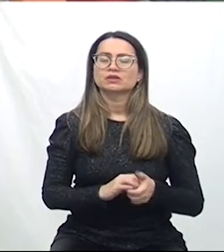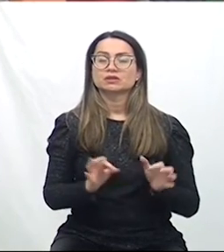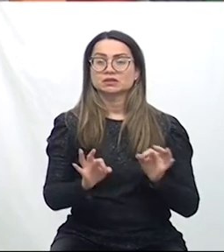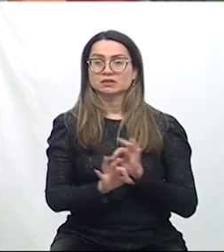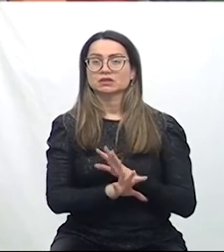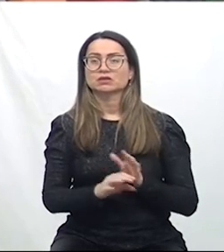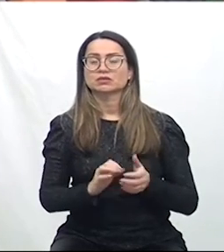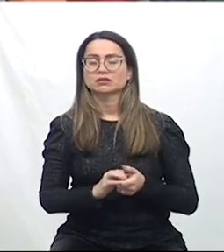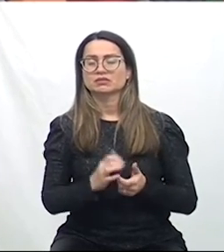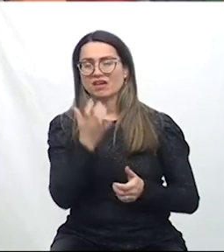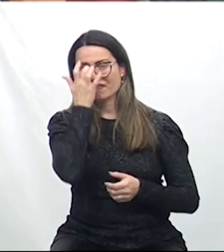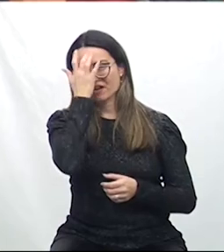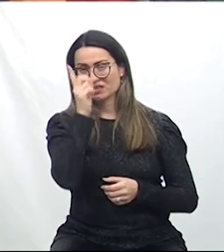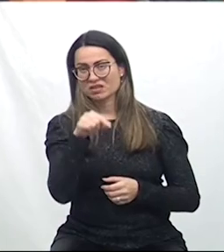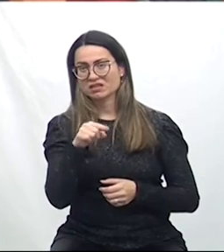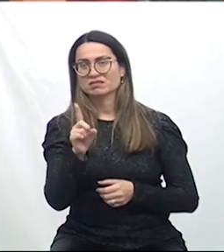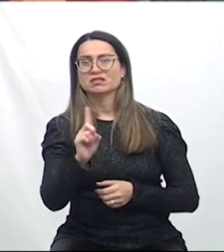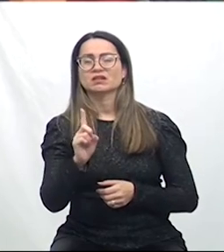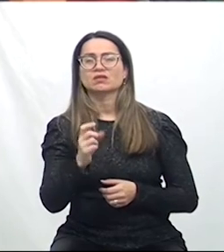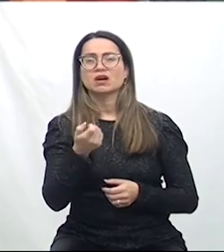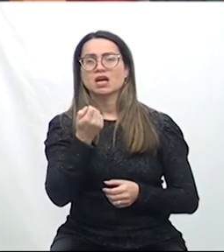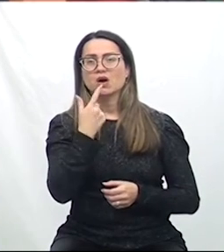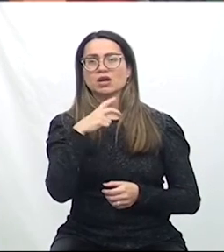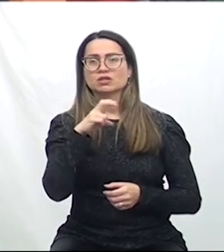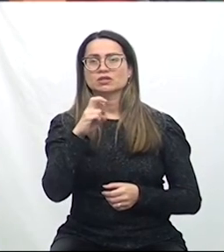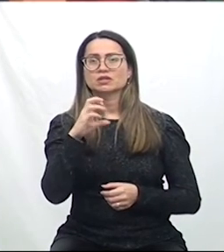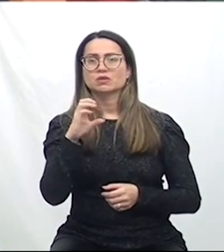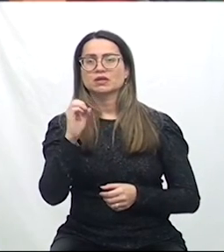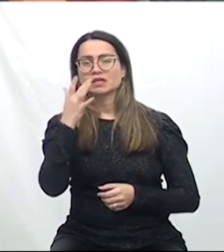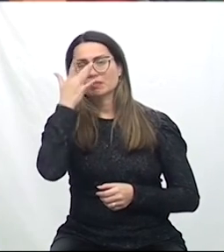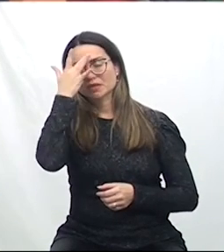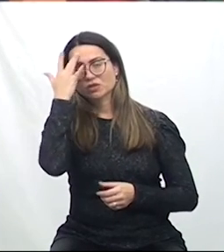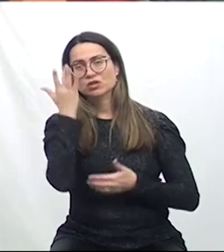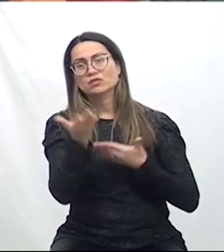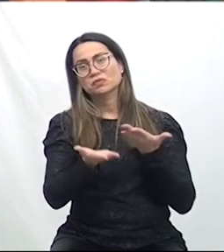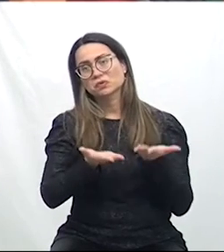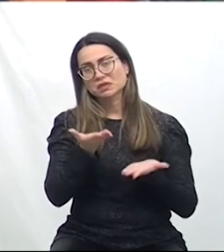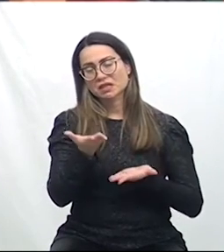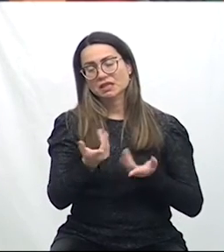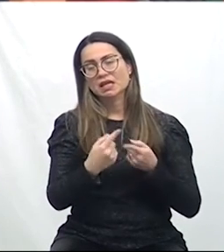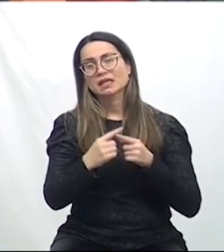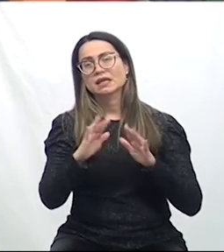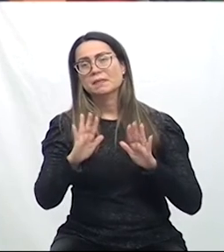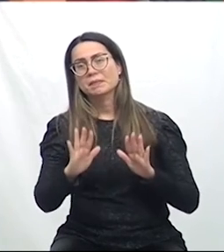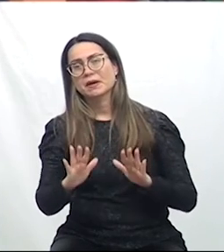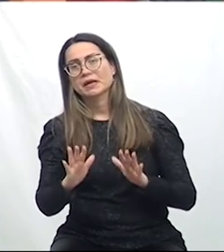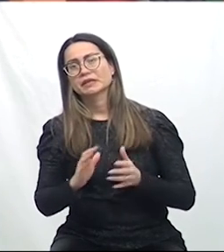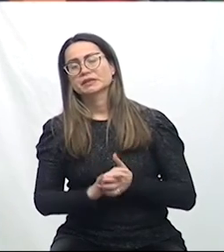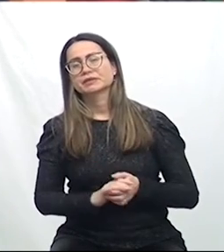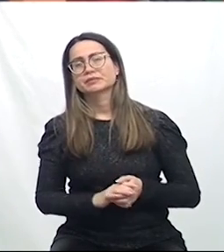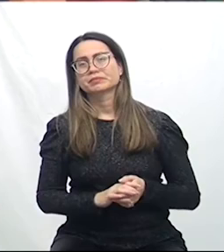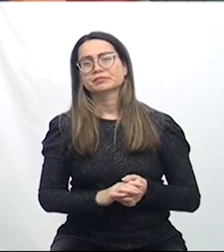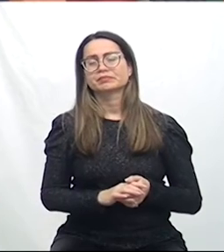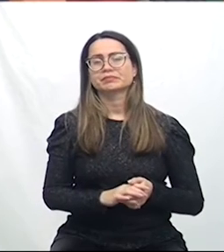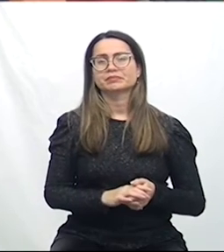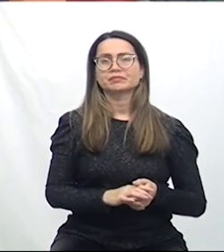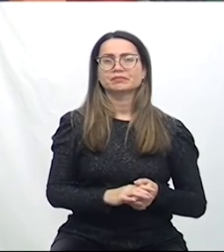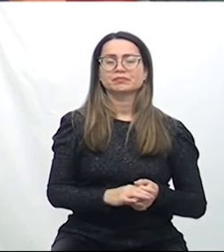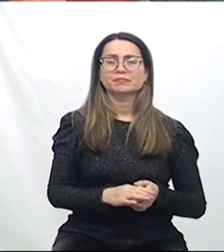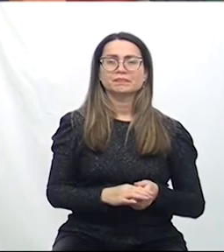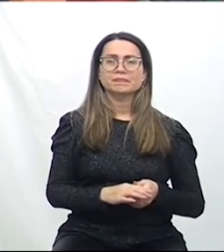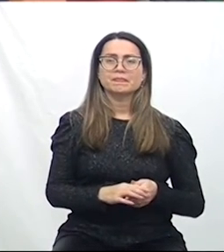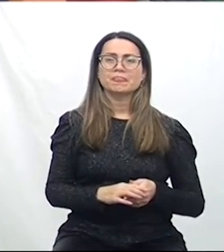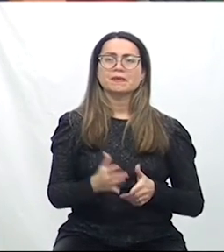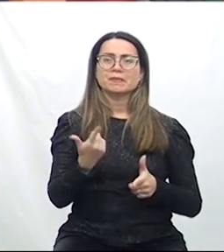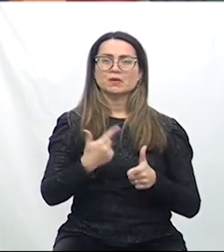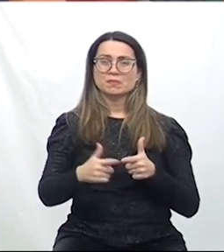é tão fácil. Eu acho que são 50 pessoas que vão ser tratadas, né? Mas pelo universo que nós temos, eu acho que a